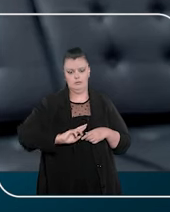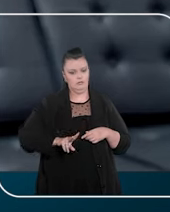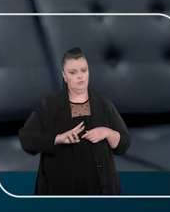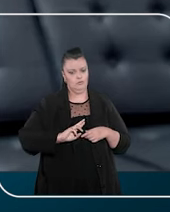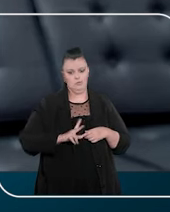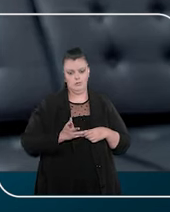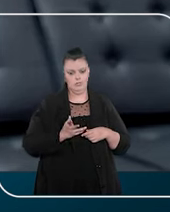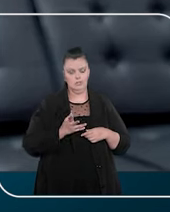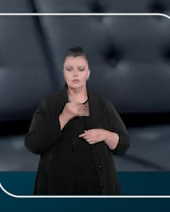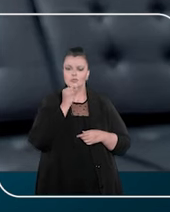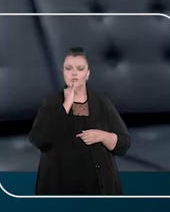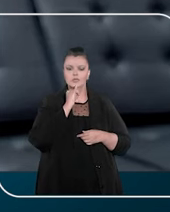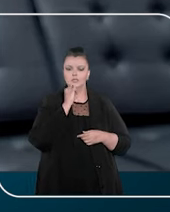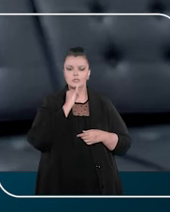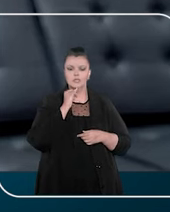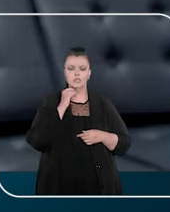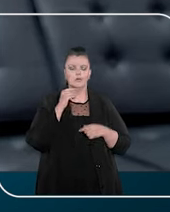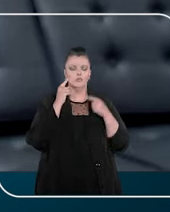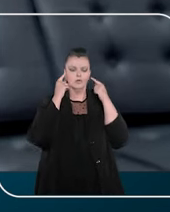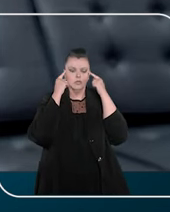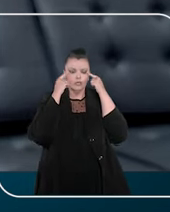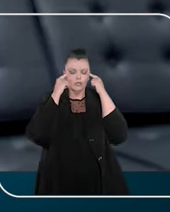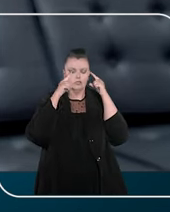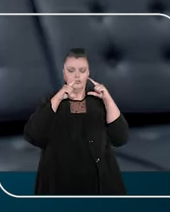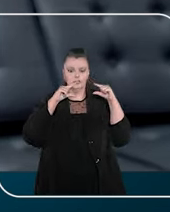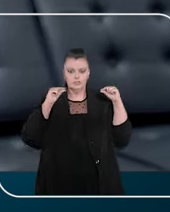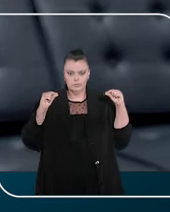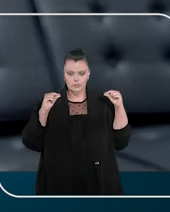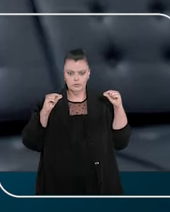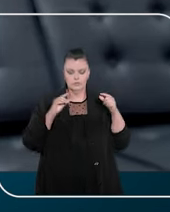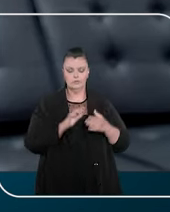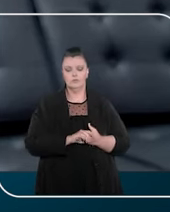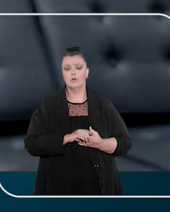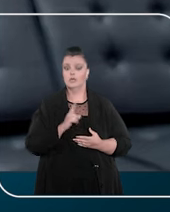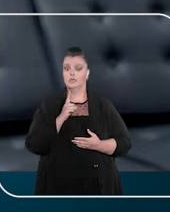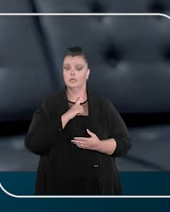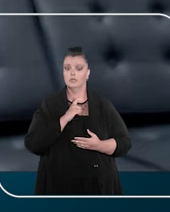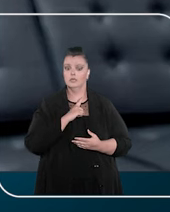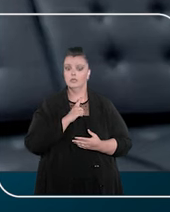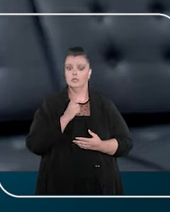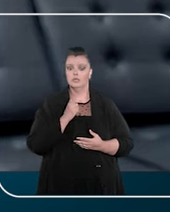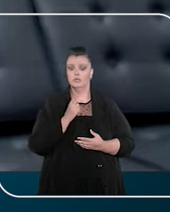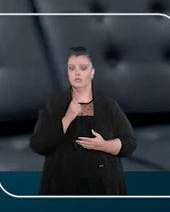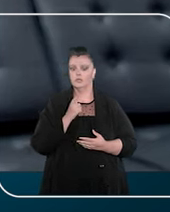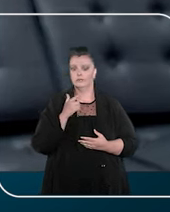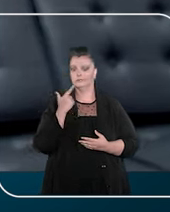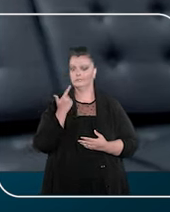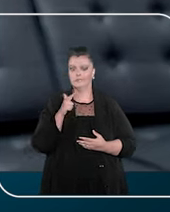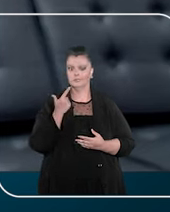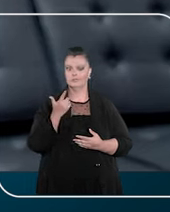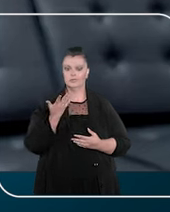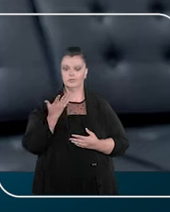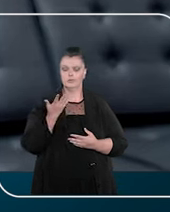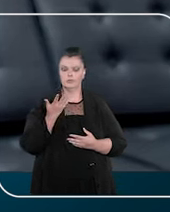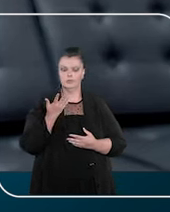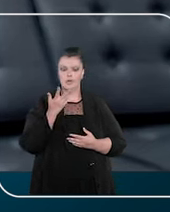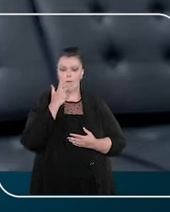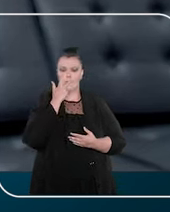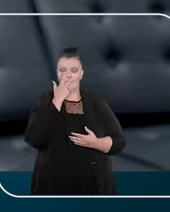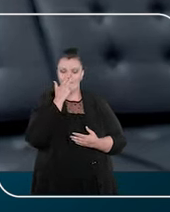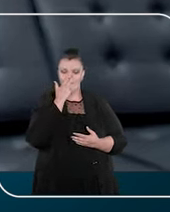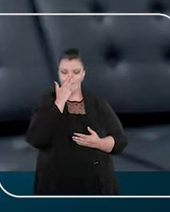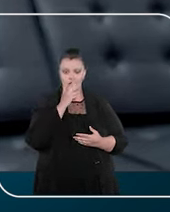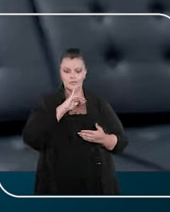por exemplo, o Japão, em que é quase desonroso ter de ajuizar